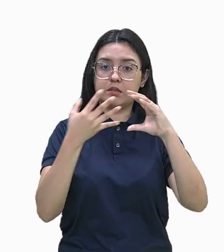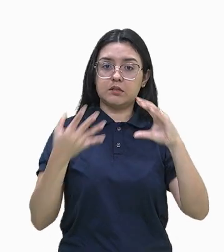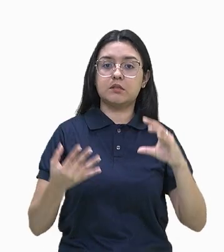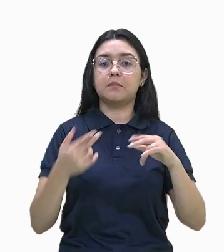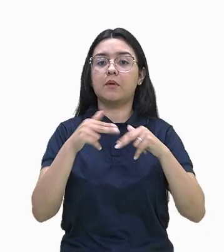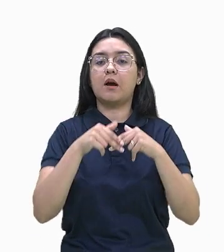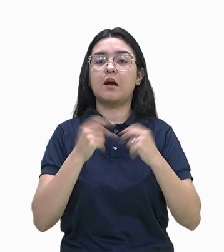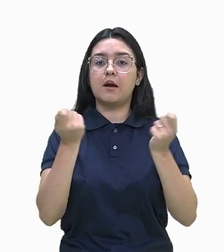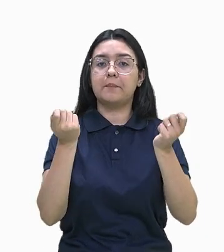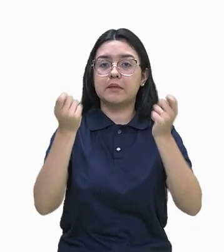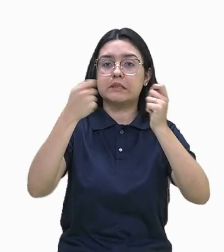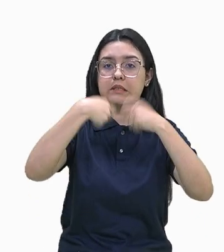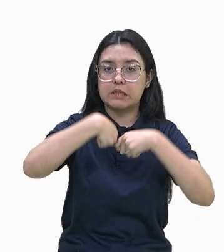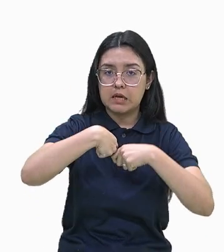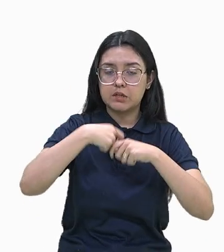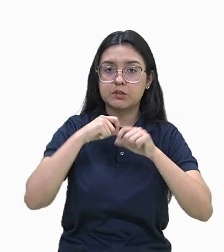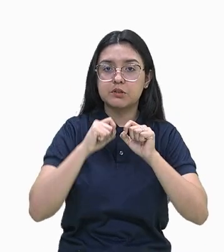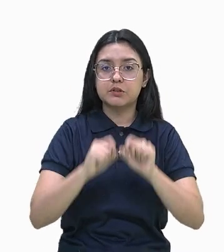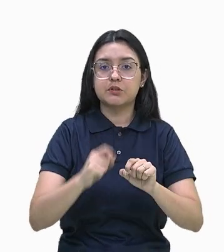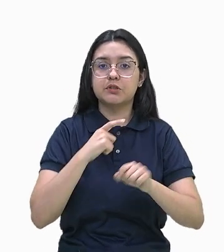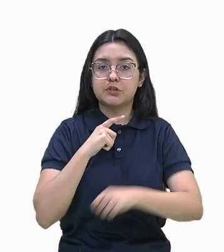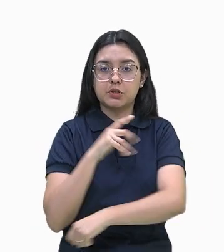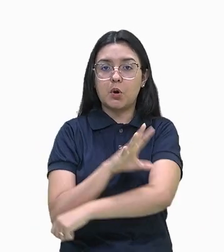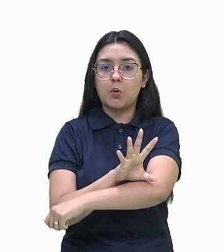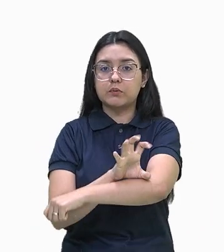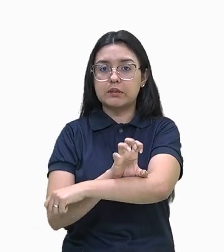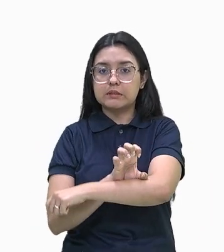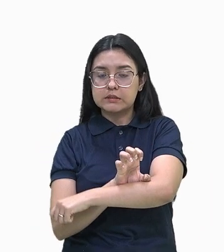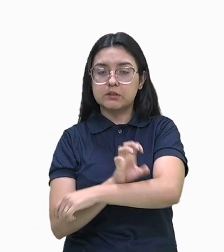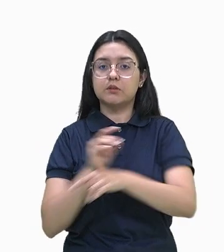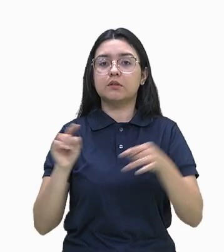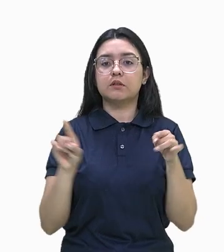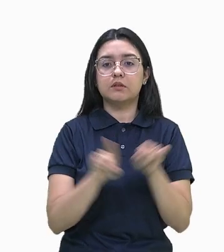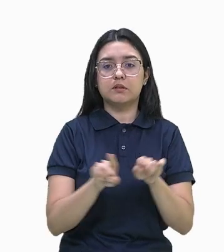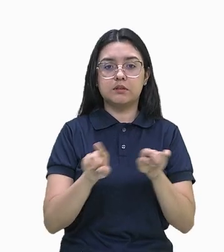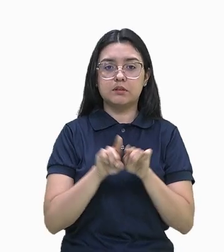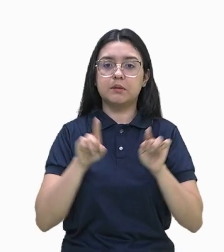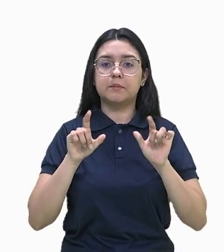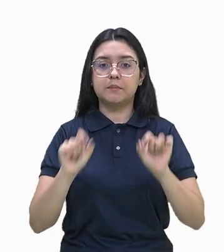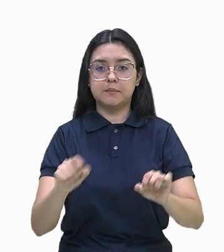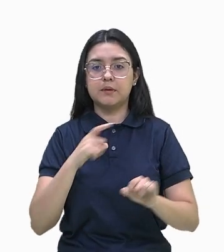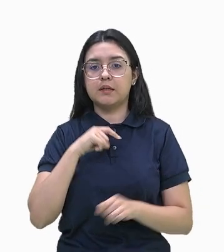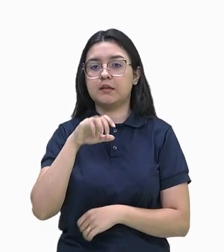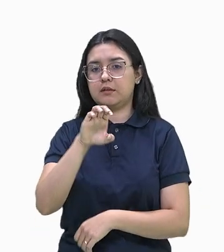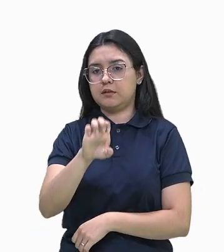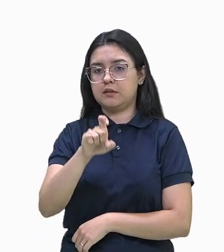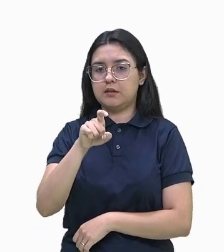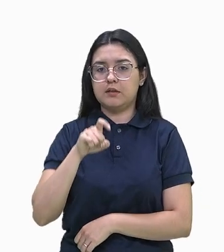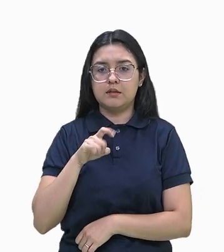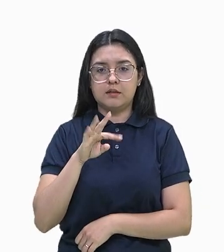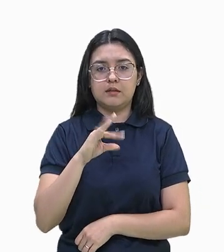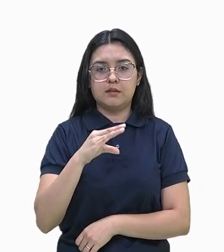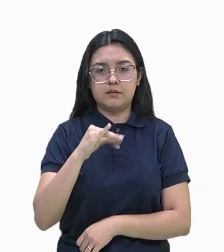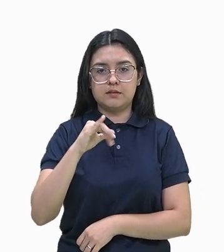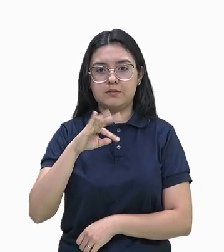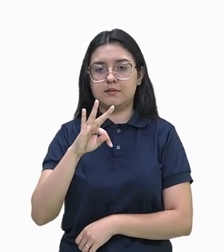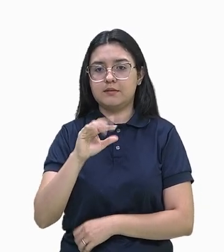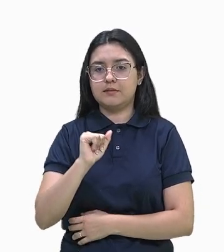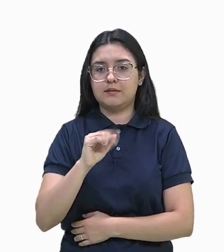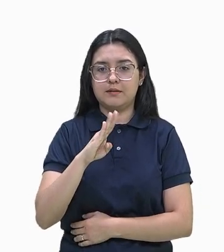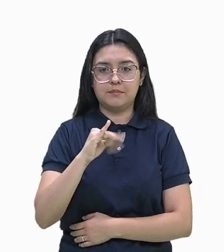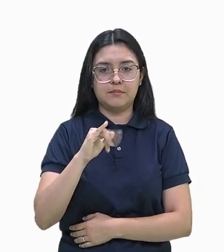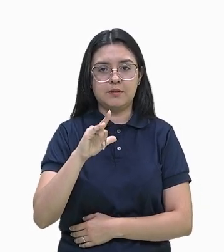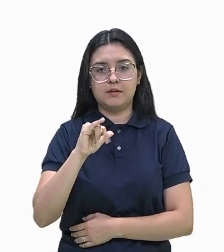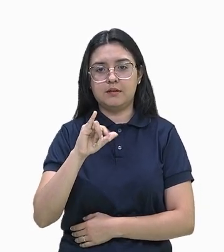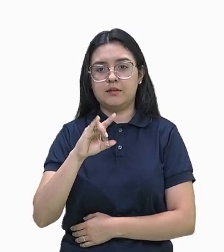sua capacidade de contração e excitabilidade. Então, quando nós falamos aqui que ele